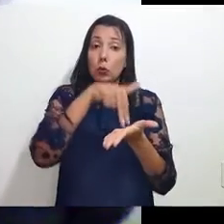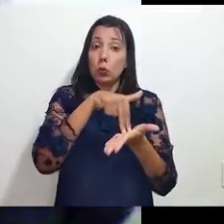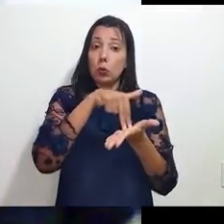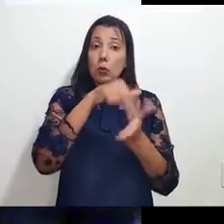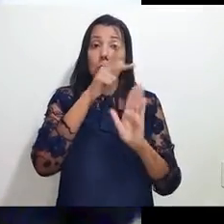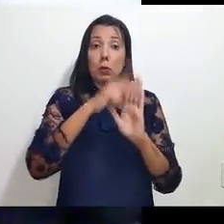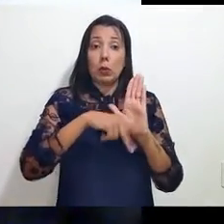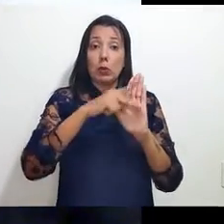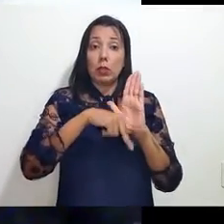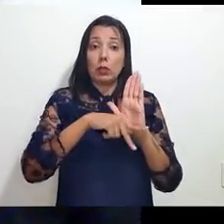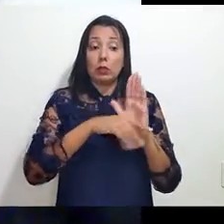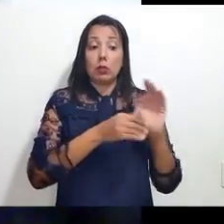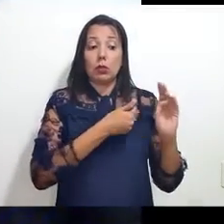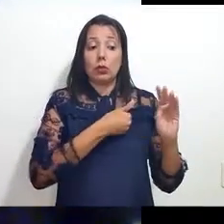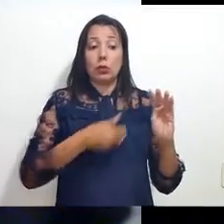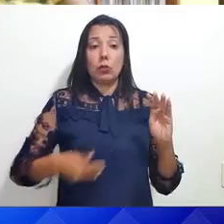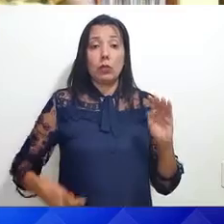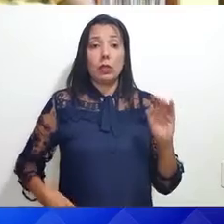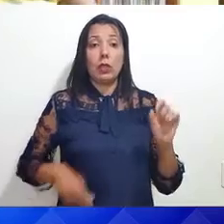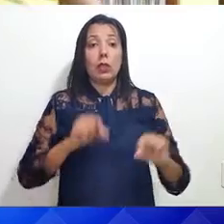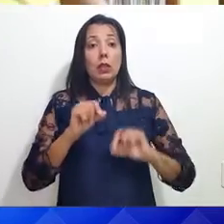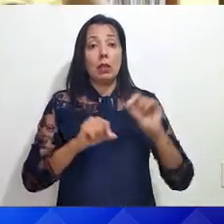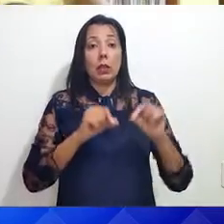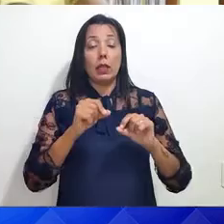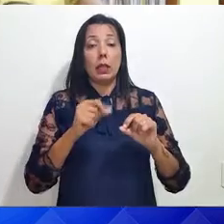vocês explicaram tão bem aqui para a gente?